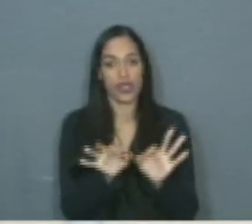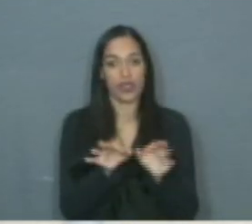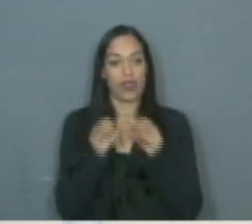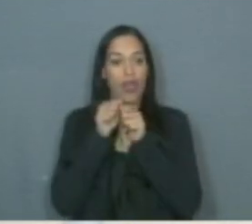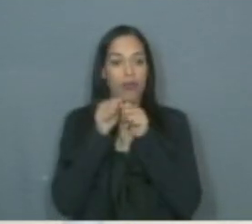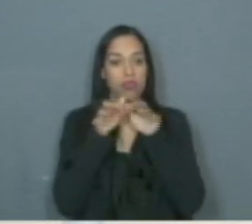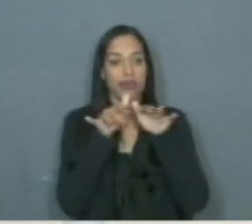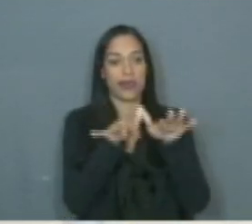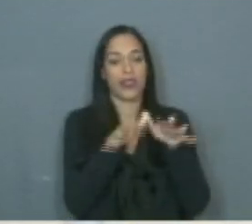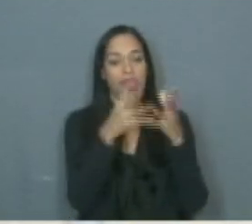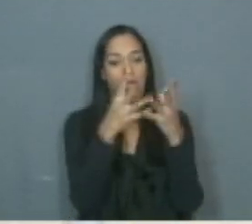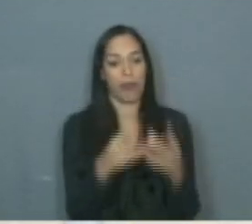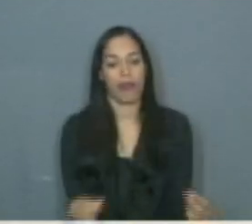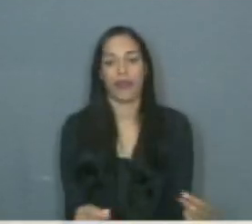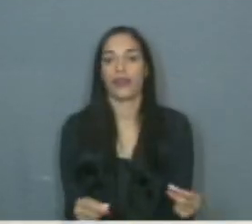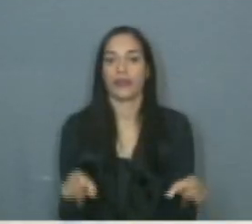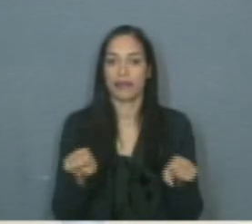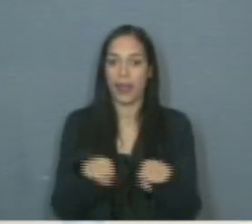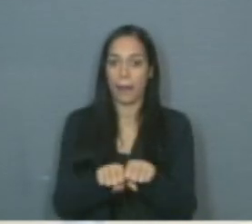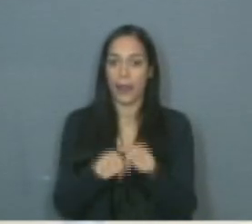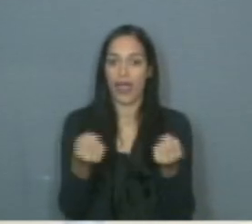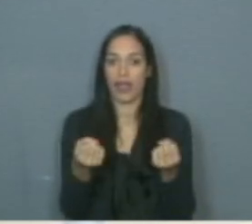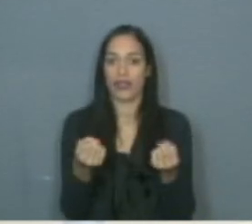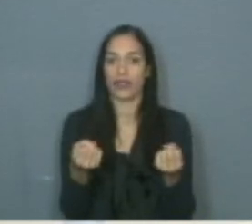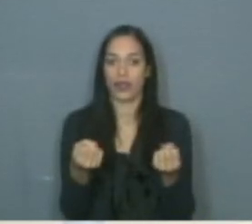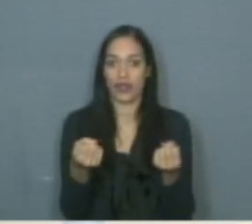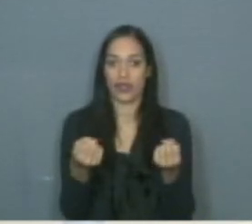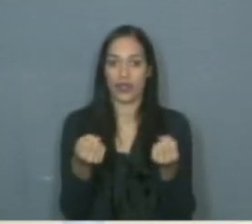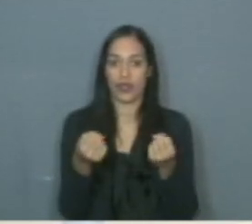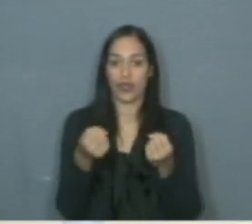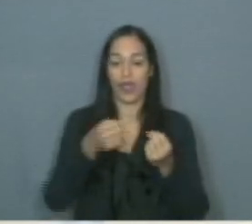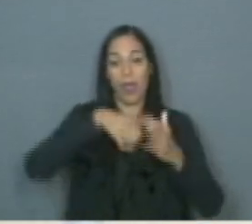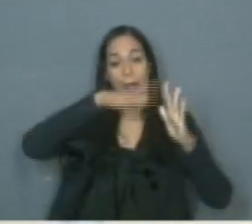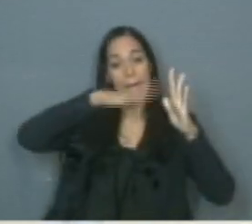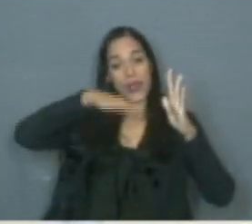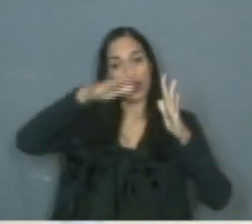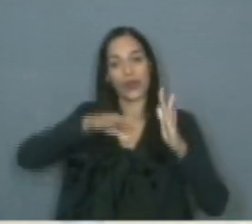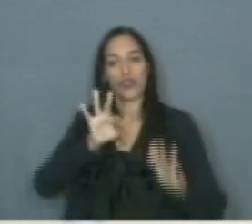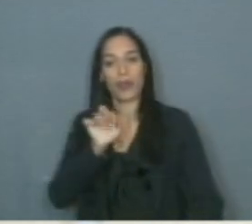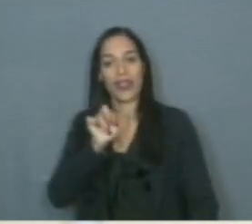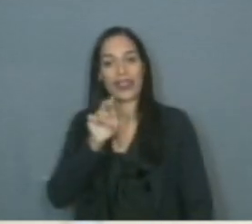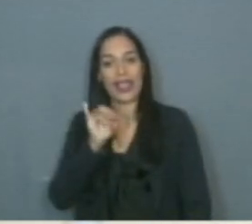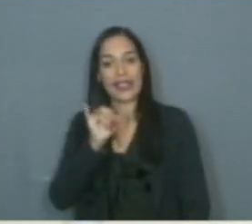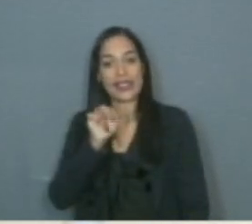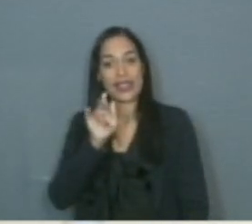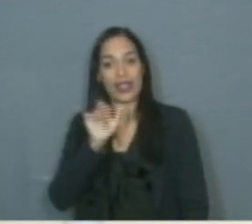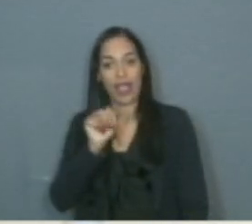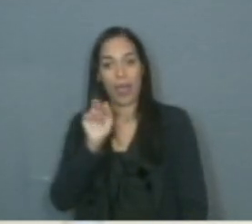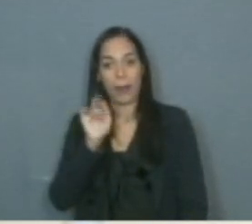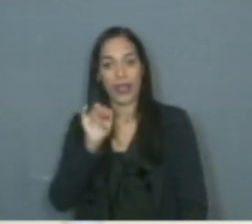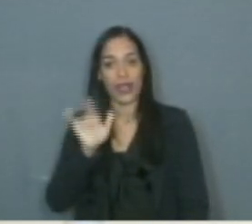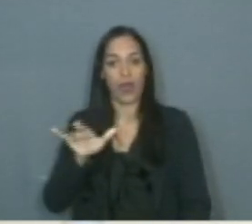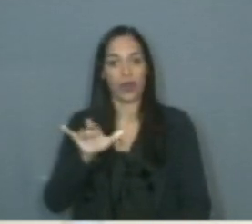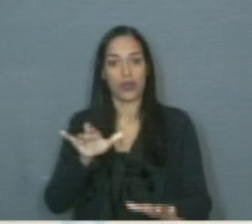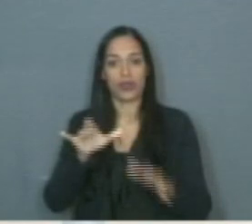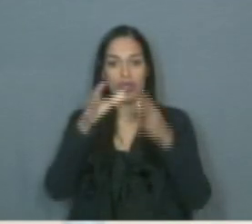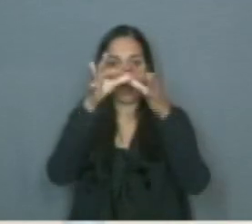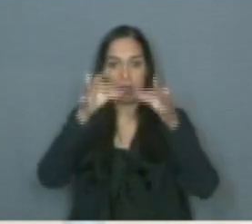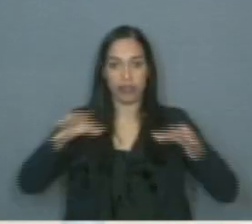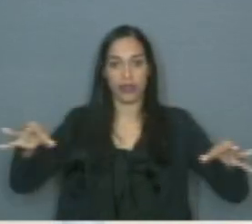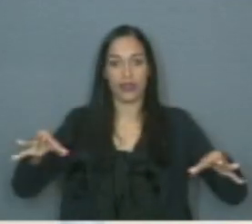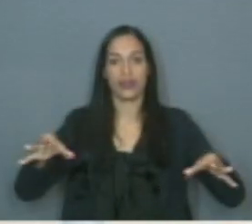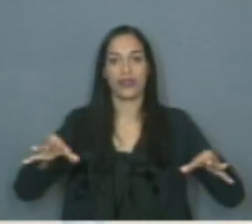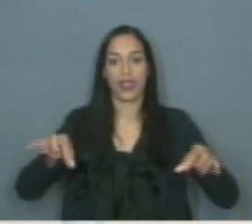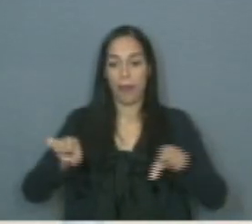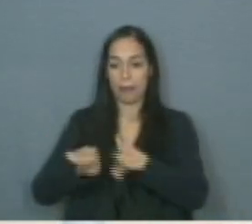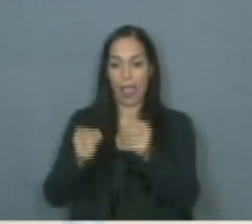invadido, depredado, que obras como a de Tarsila do Amaral sejam rasgadas, que móveis